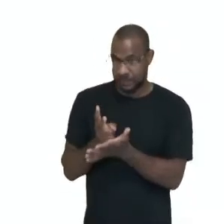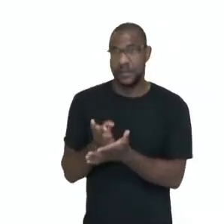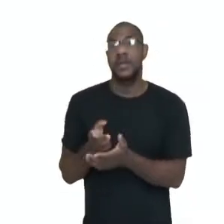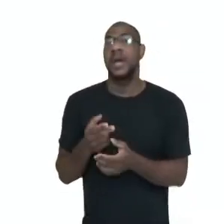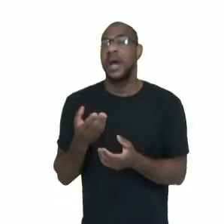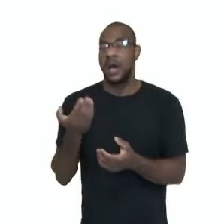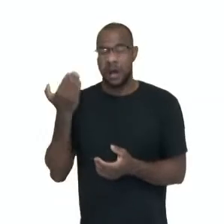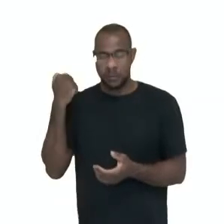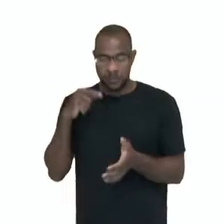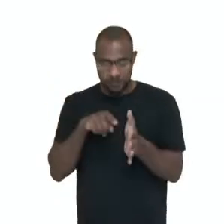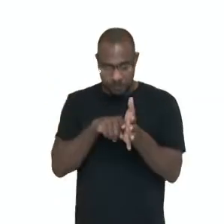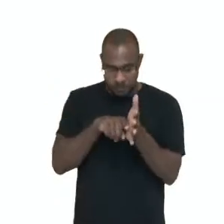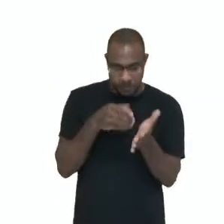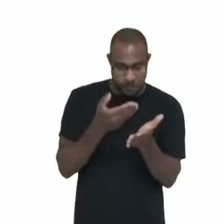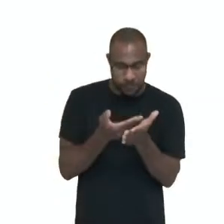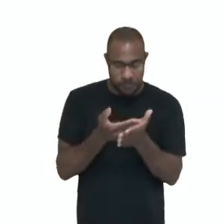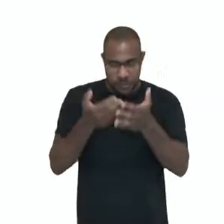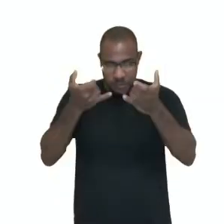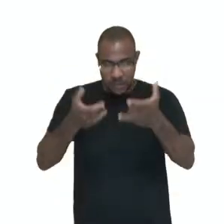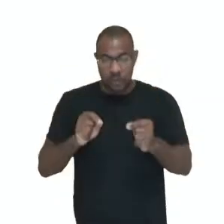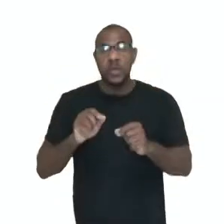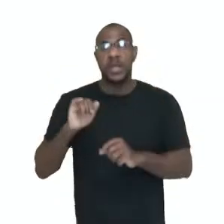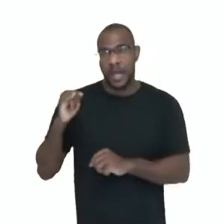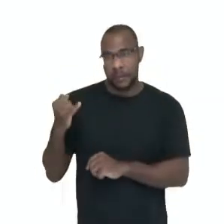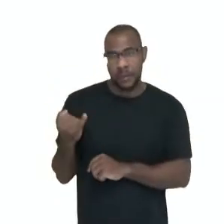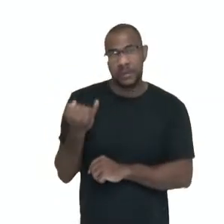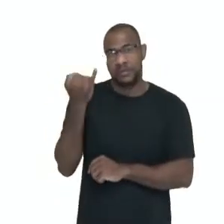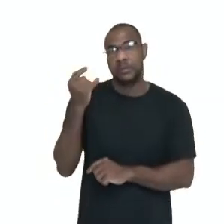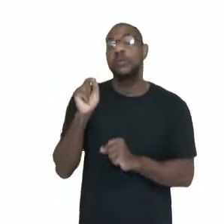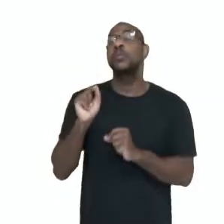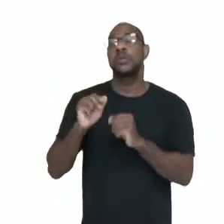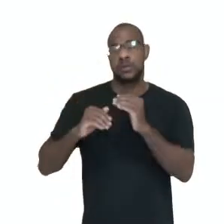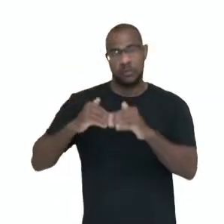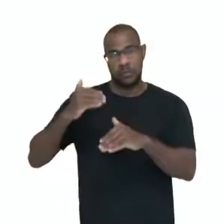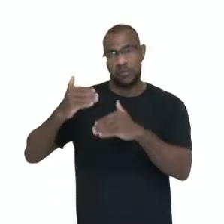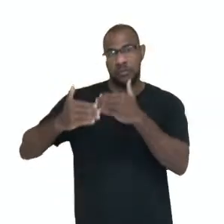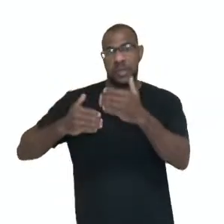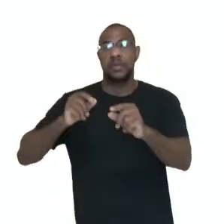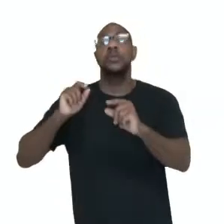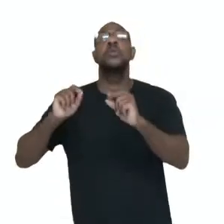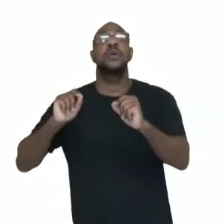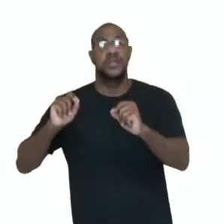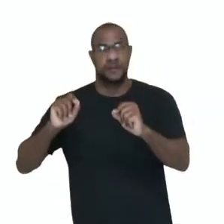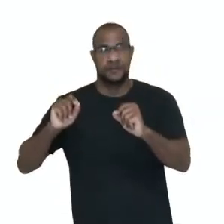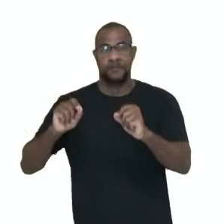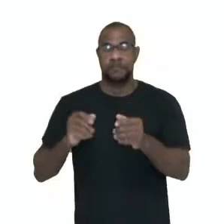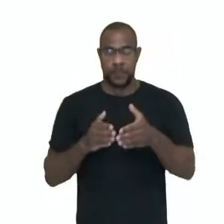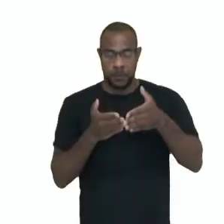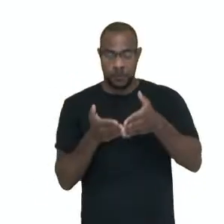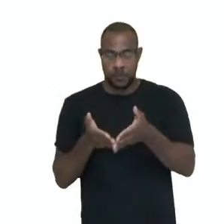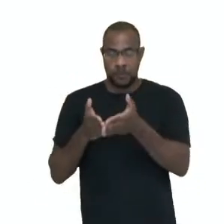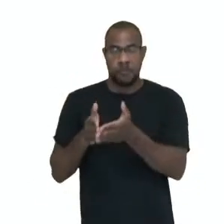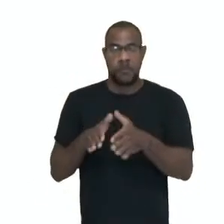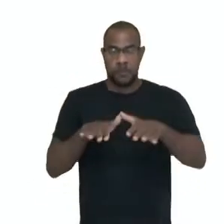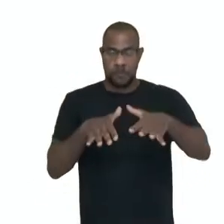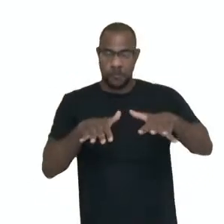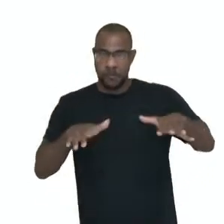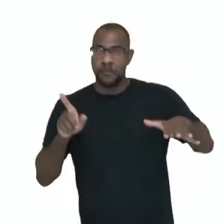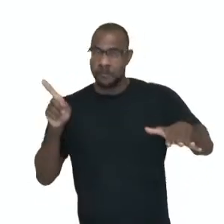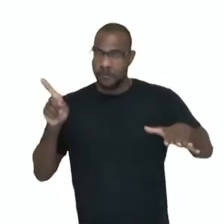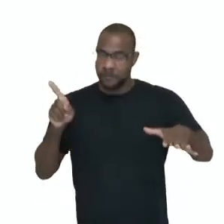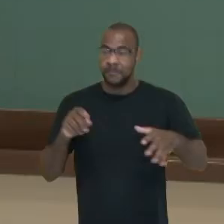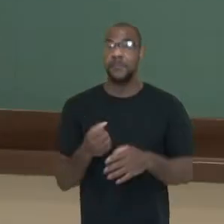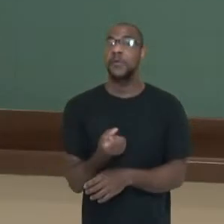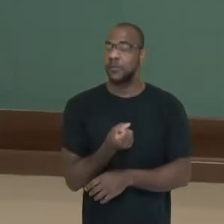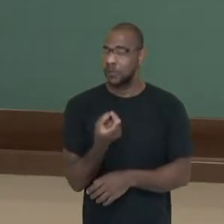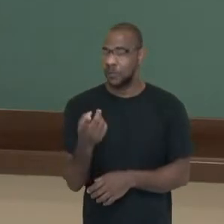estudiosos norte-americanos falam sobre a importância de um desenvolvimento no sentido marítimo. Então percebemos uma grande